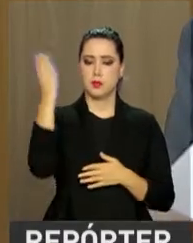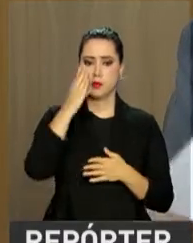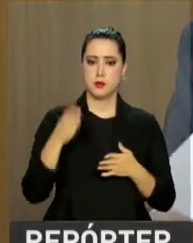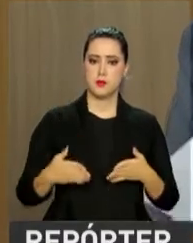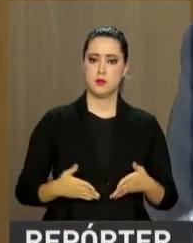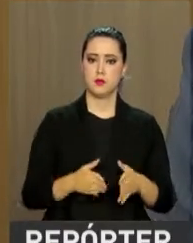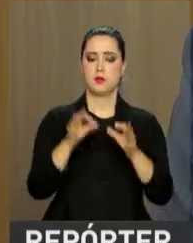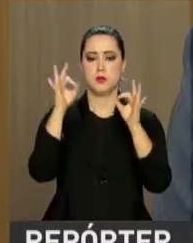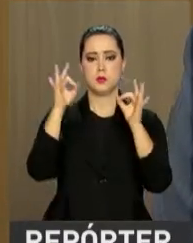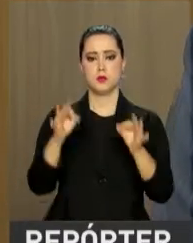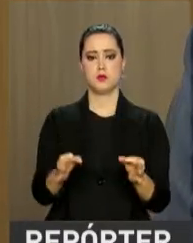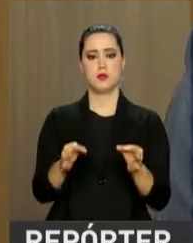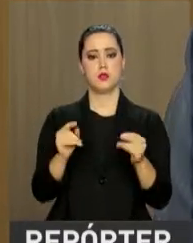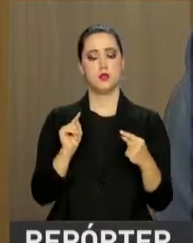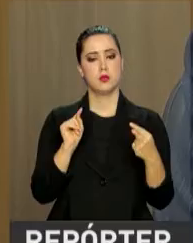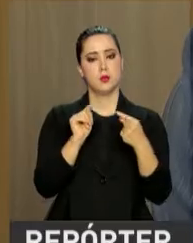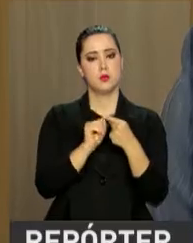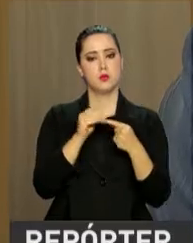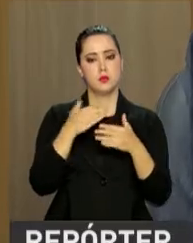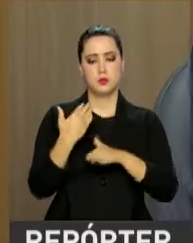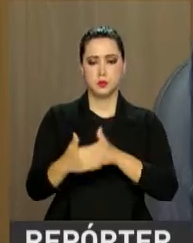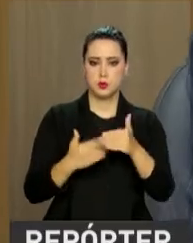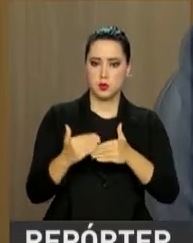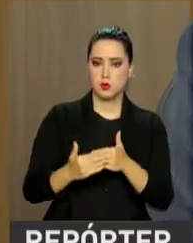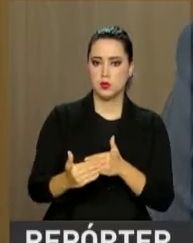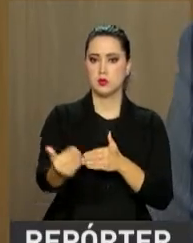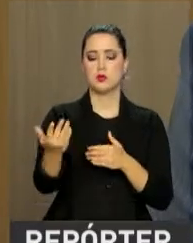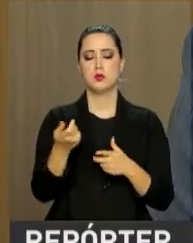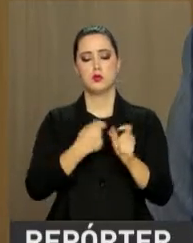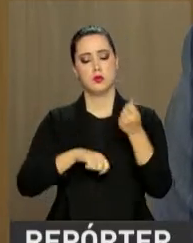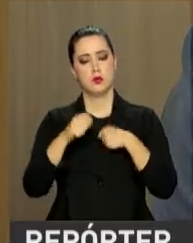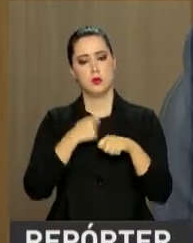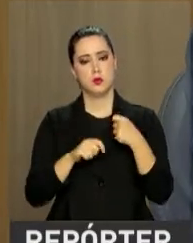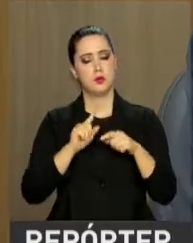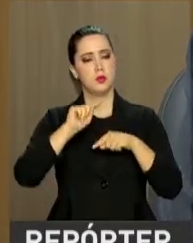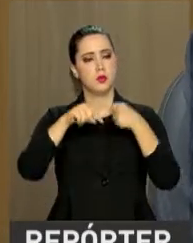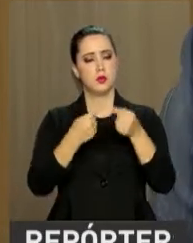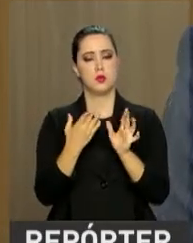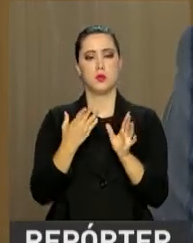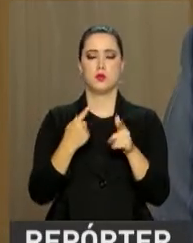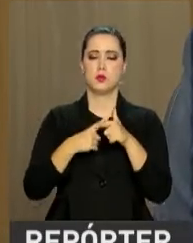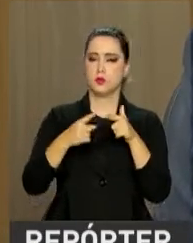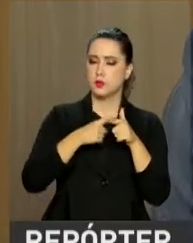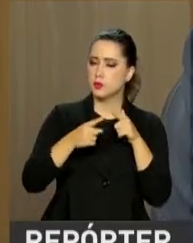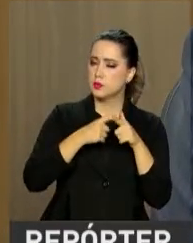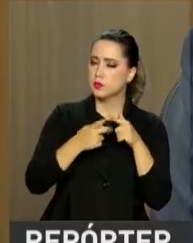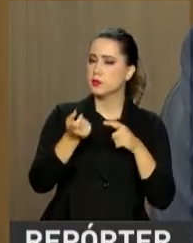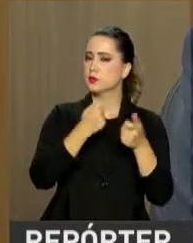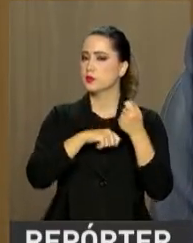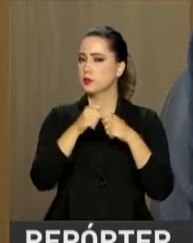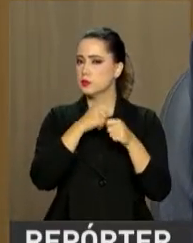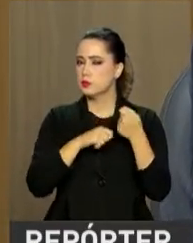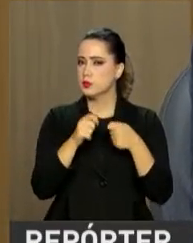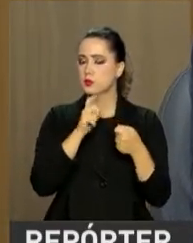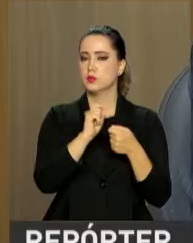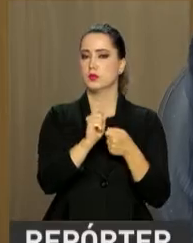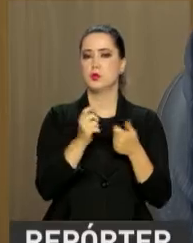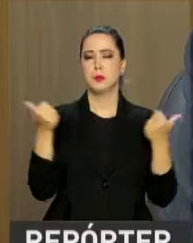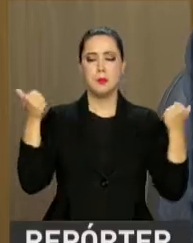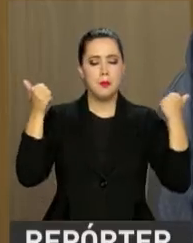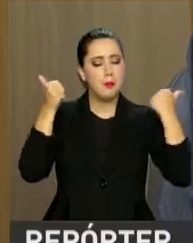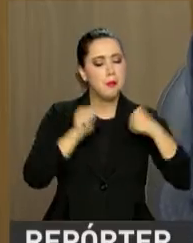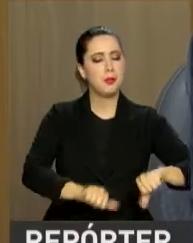presidente da república é revitalizar a economia após um colapso após uma crise econômica pior